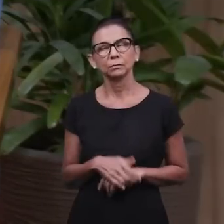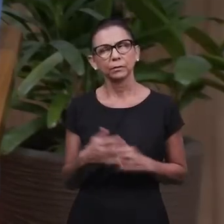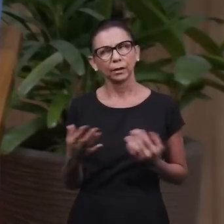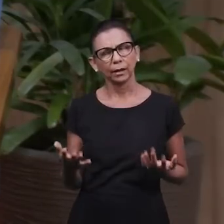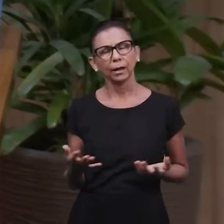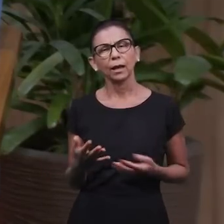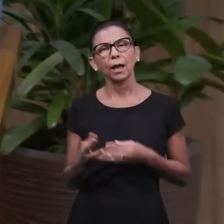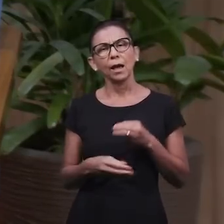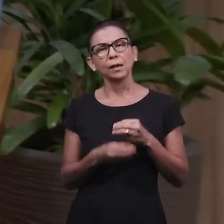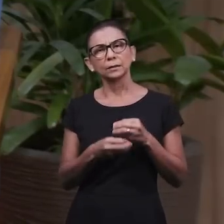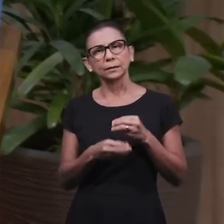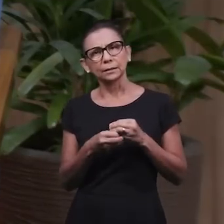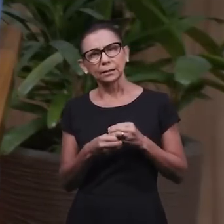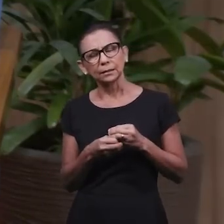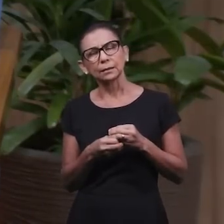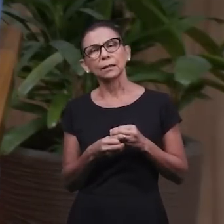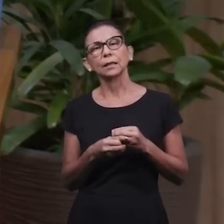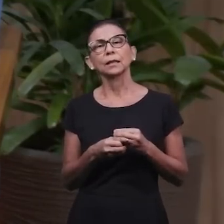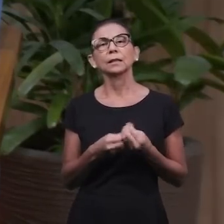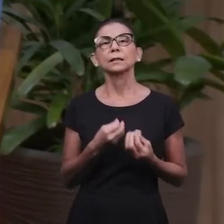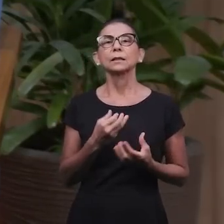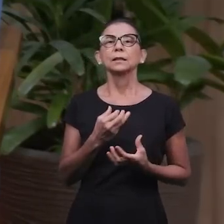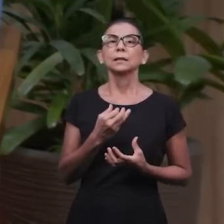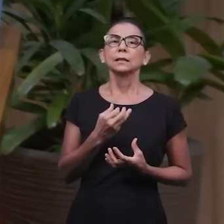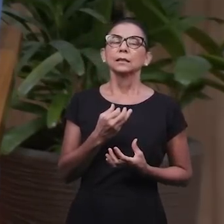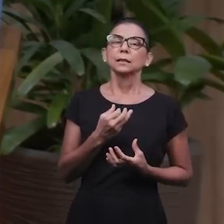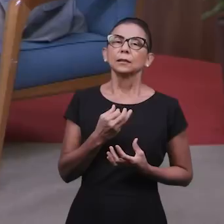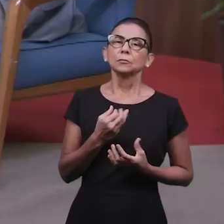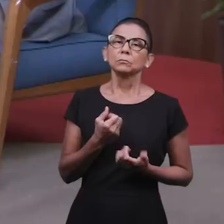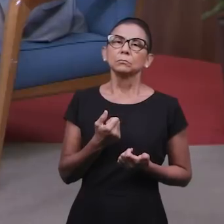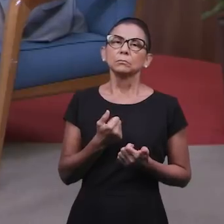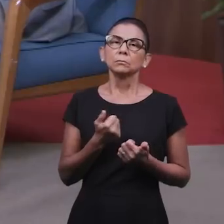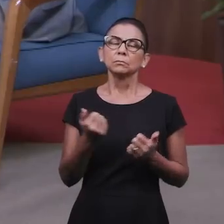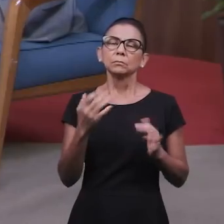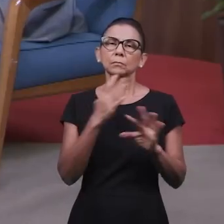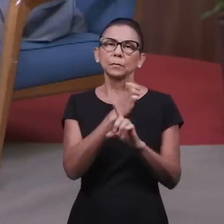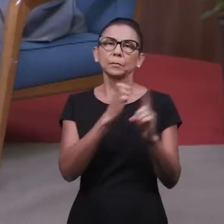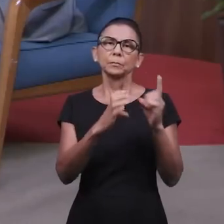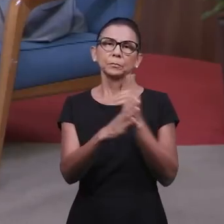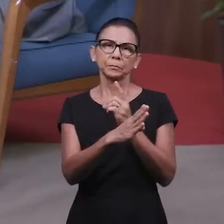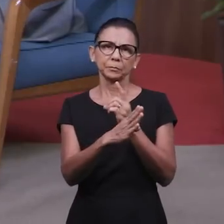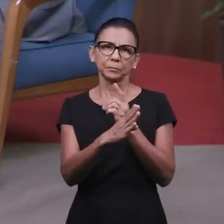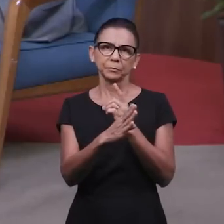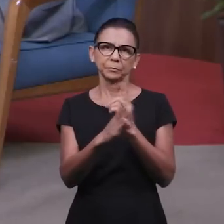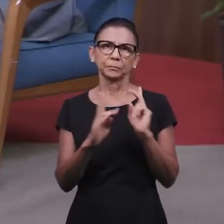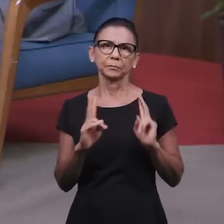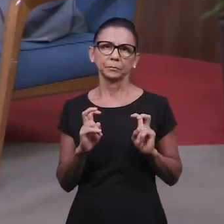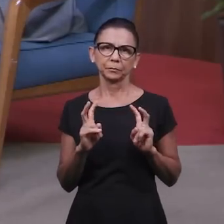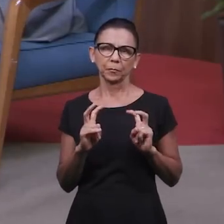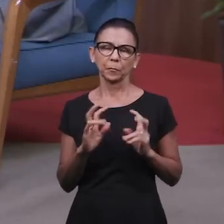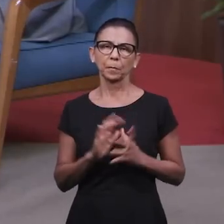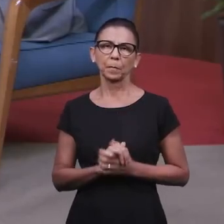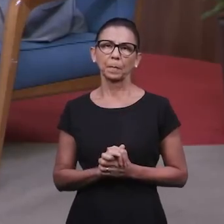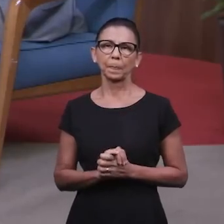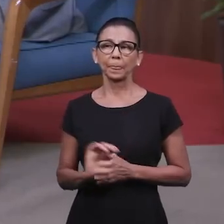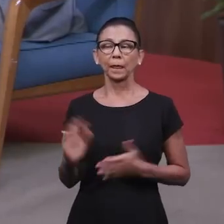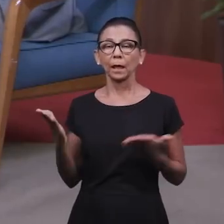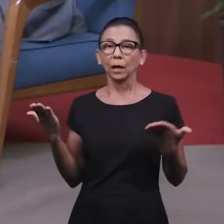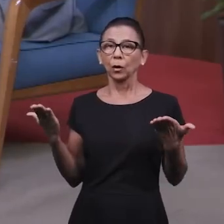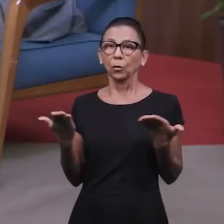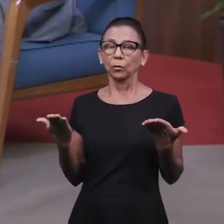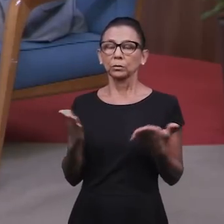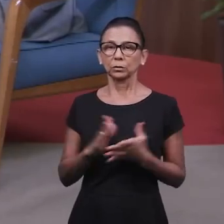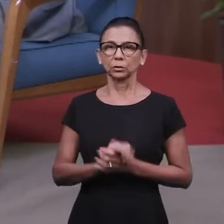forma, ampliar aquilo que é trazido na EBD. E estamos juntos hoje aqui para falar sobre